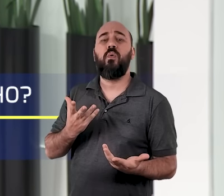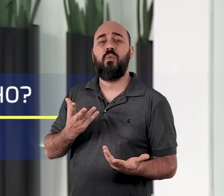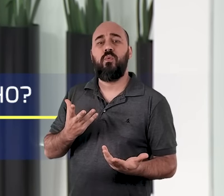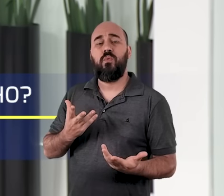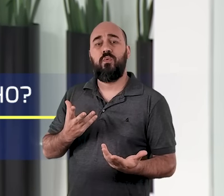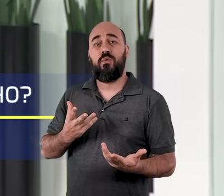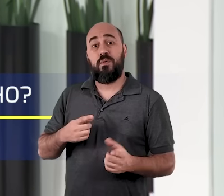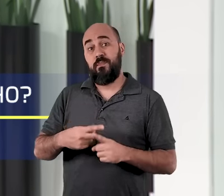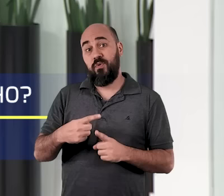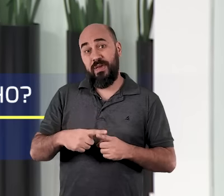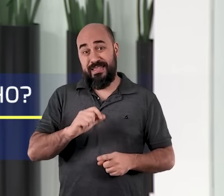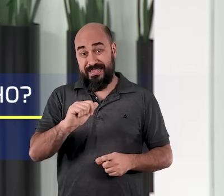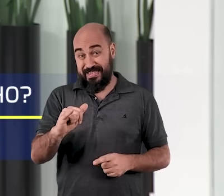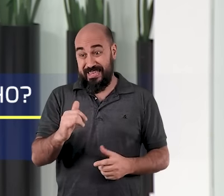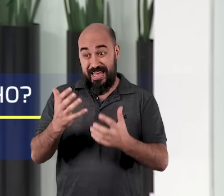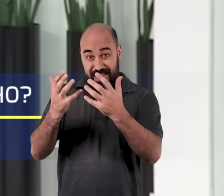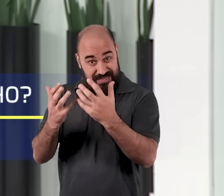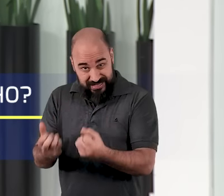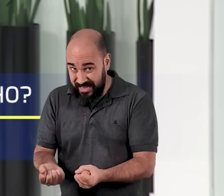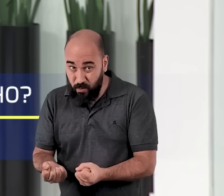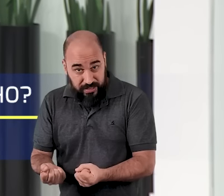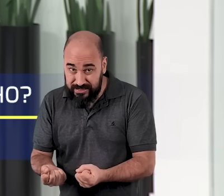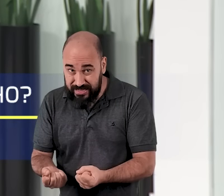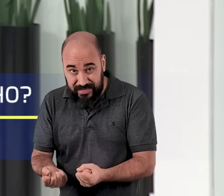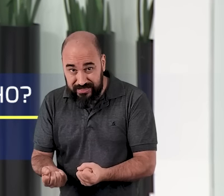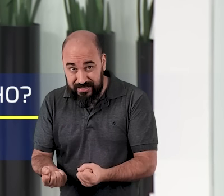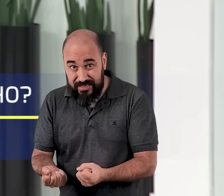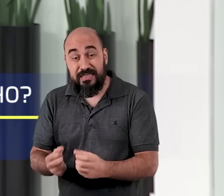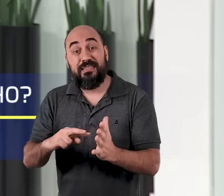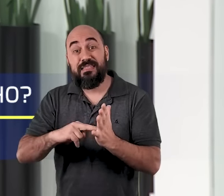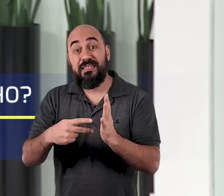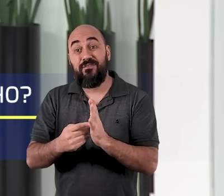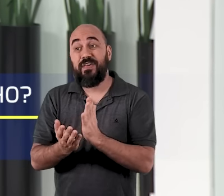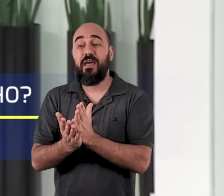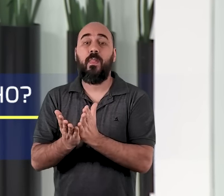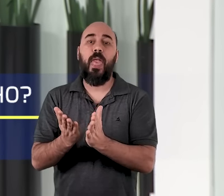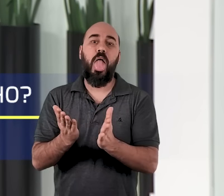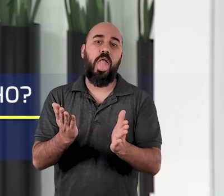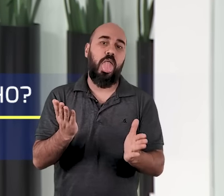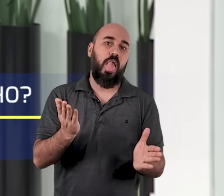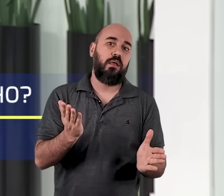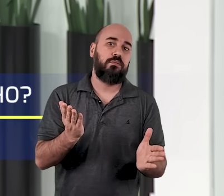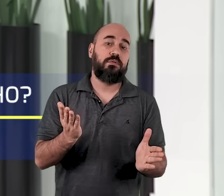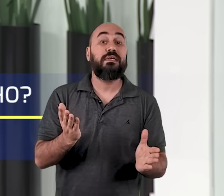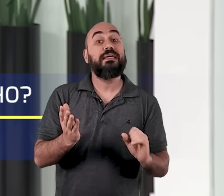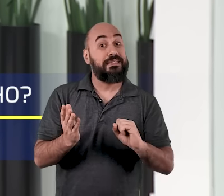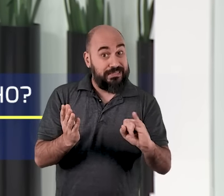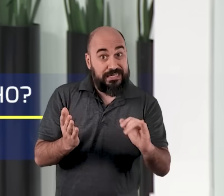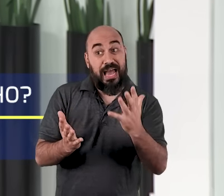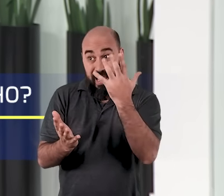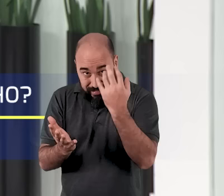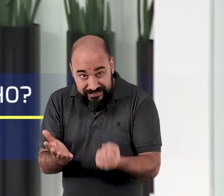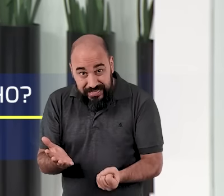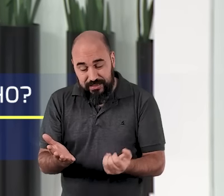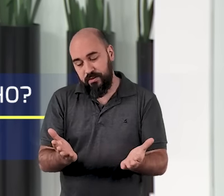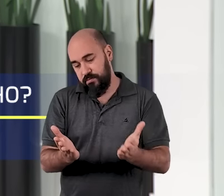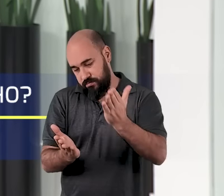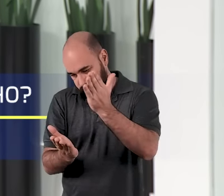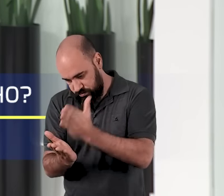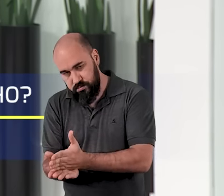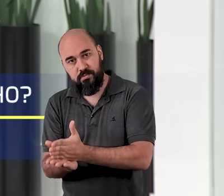verdades que eles estão ouvindo e que eu ouço ao longo da minha vida, e que você também tem tido o privilégio de ouvir,